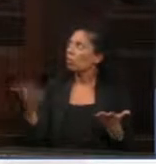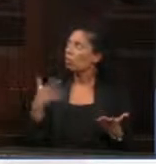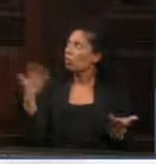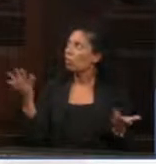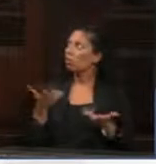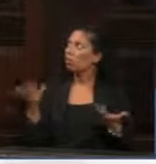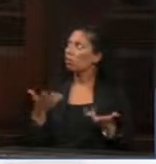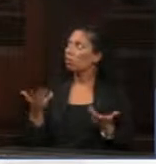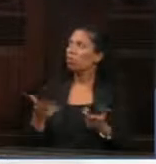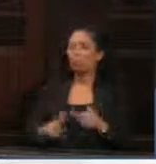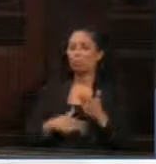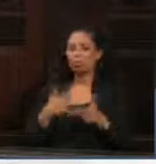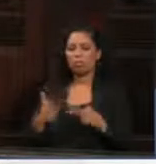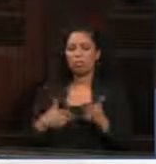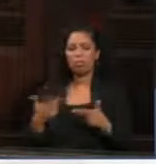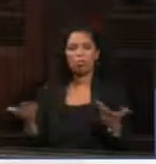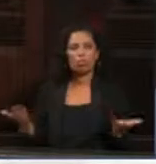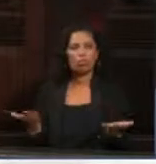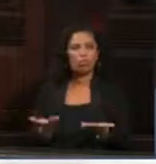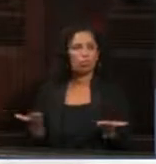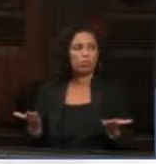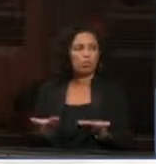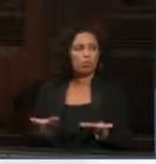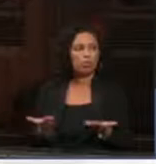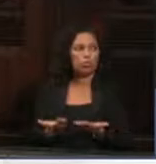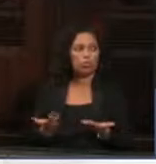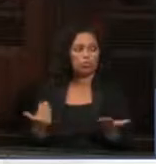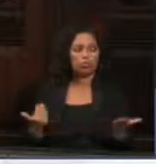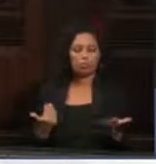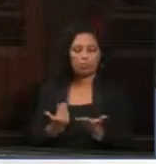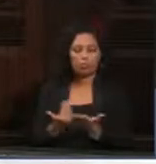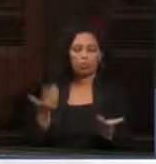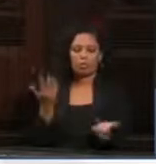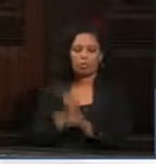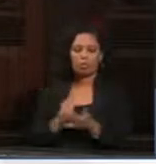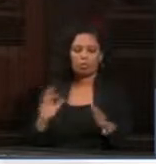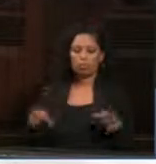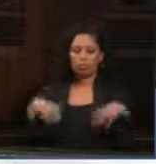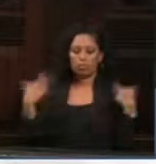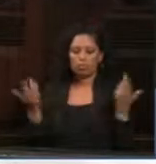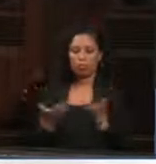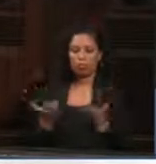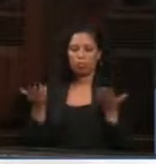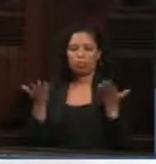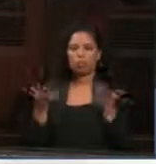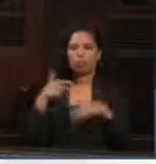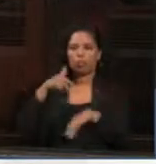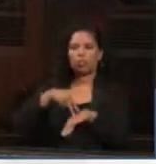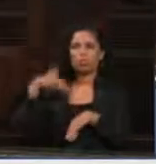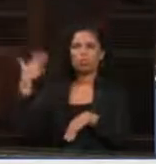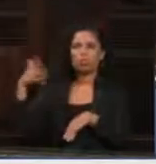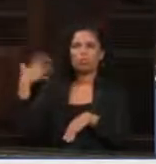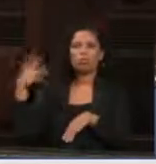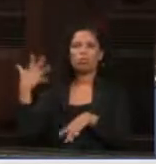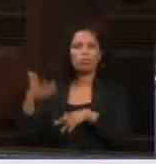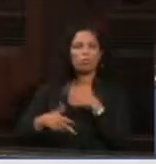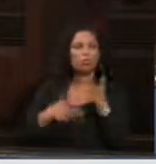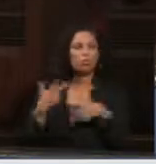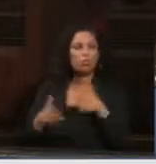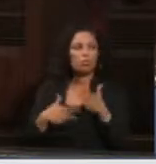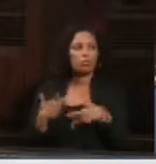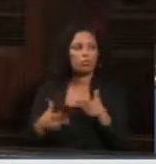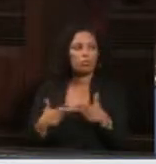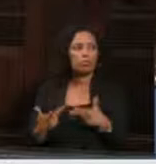na sessão de hoje já no expediente final restituir é é